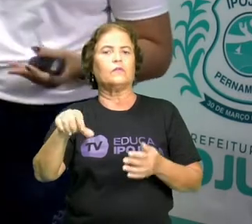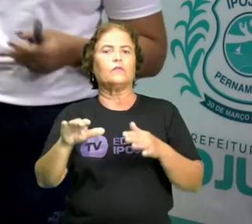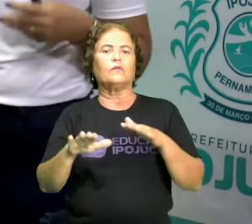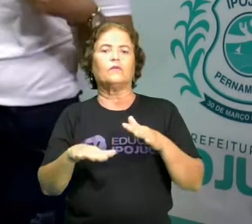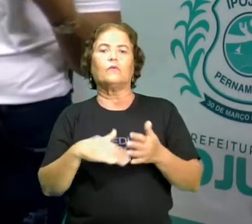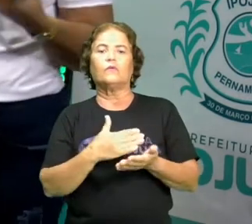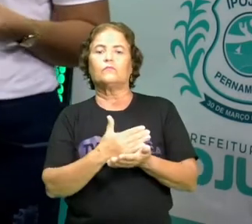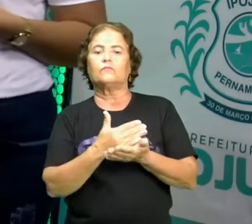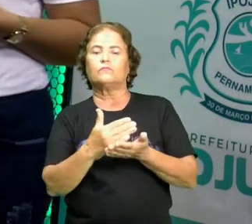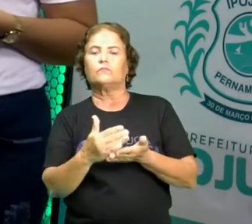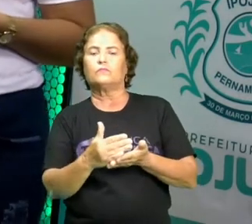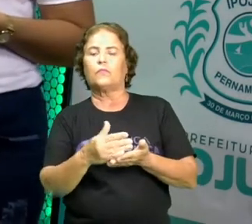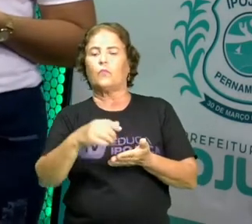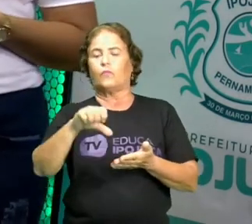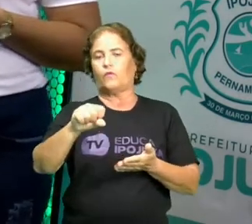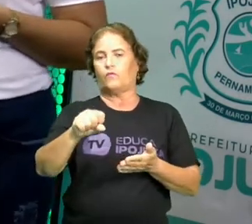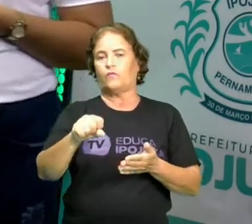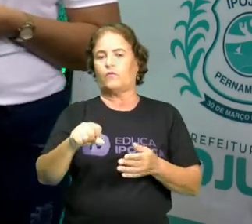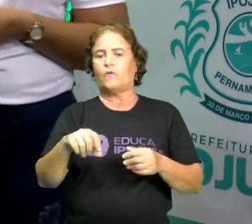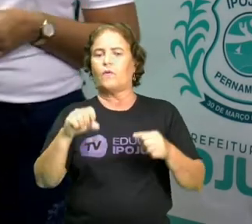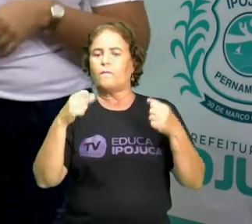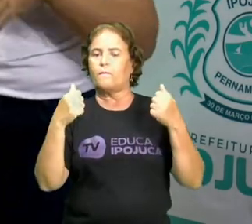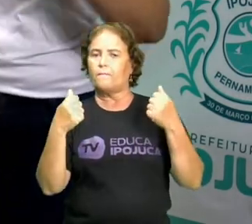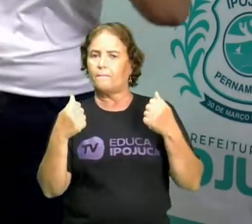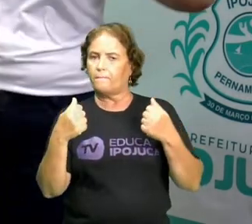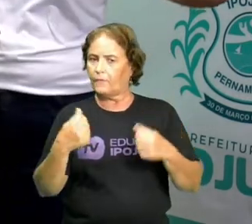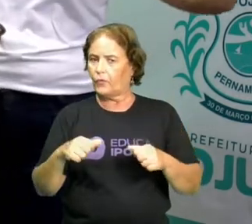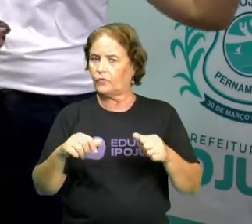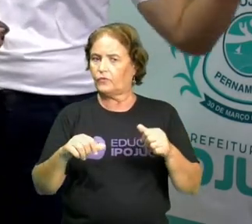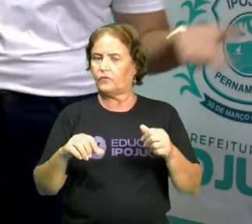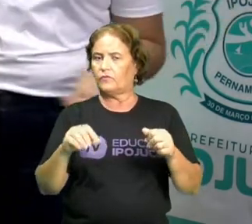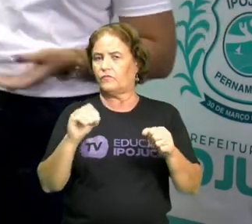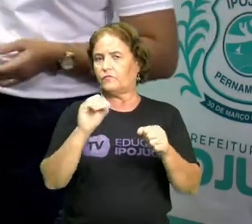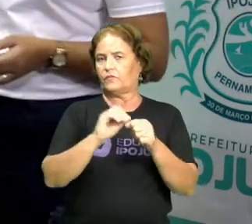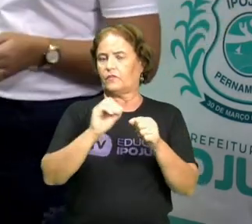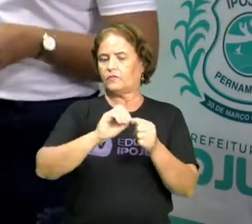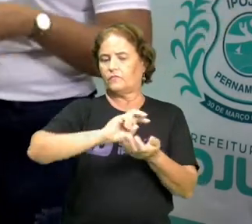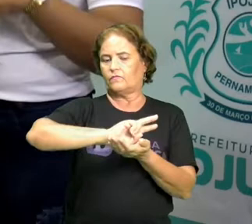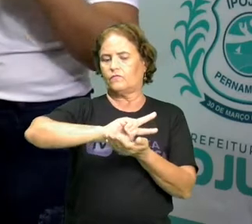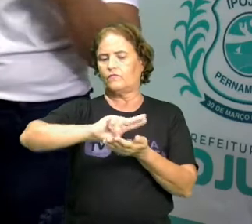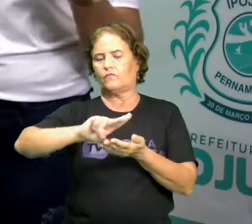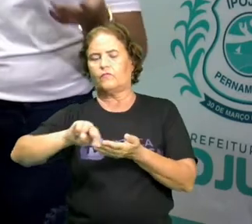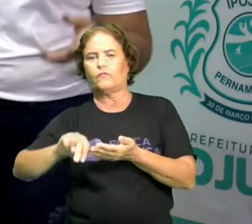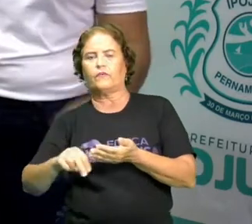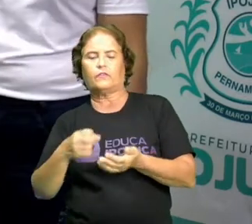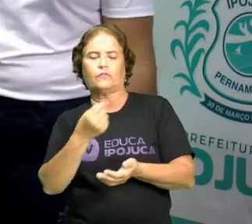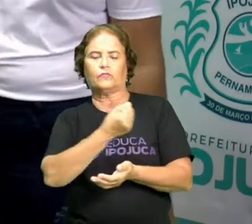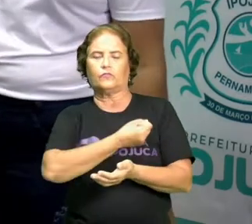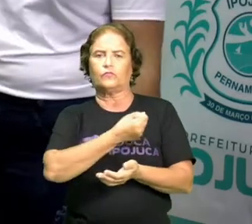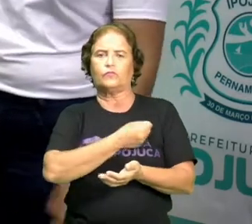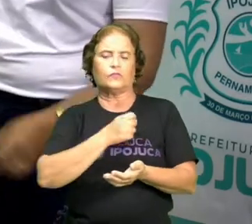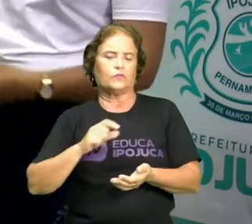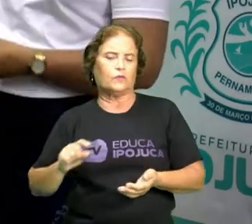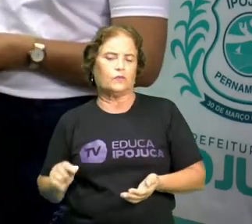formar quantos números a gente quiser. Porque a gente sabe que a quantidade de números, eles são infinitos, né?